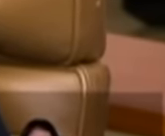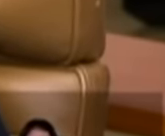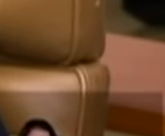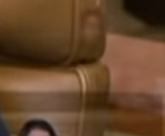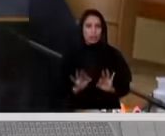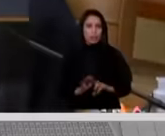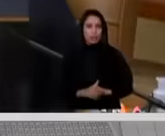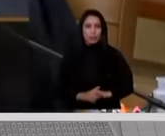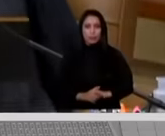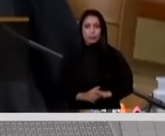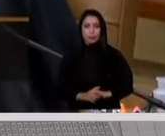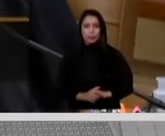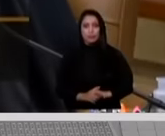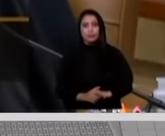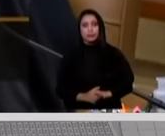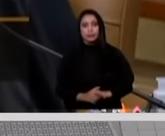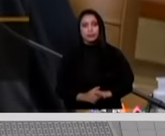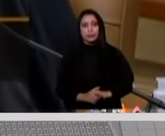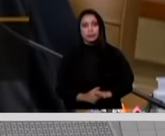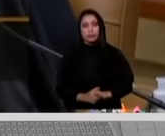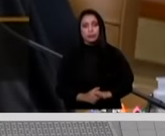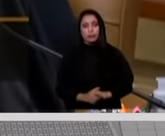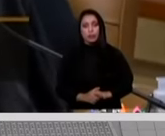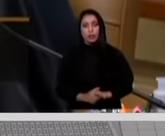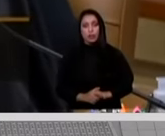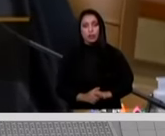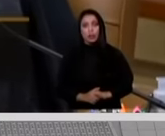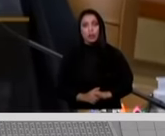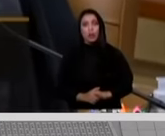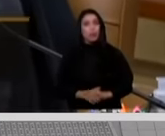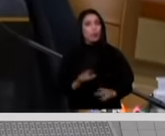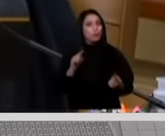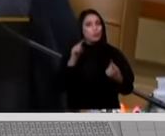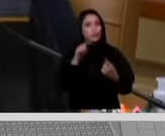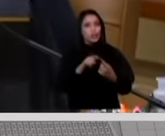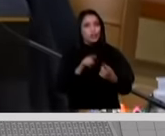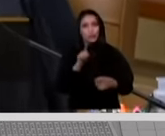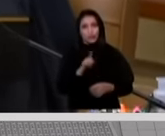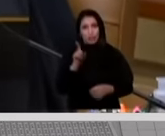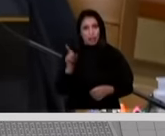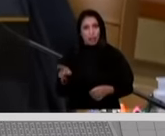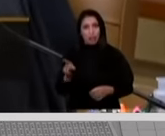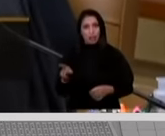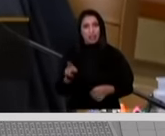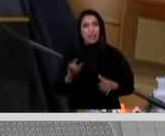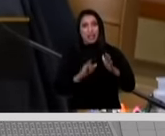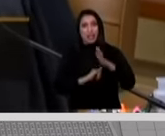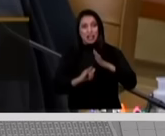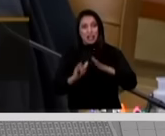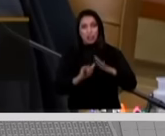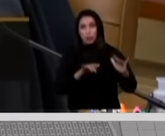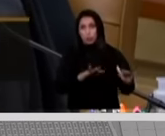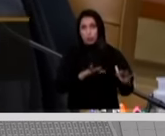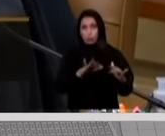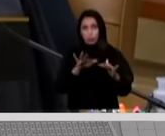2 anos e 5 meses para o Aécio, que é esse rapaz que está sendo julgado agora, Aécio Lúcio Costa Pereira. Em